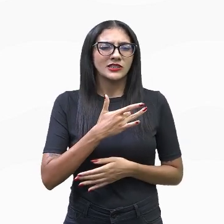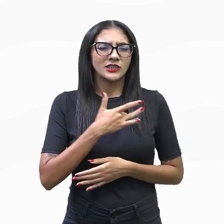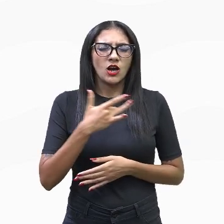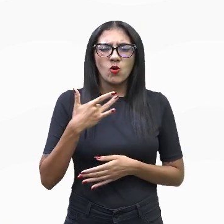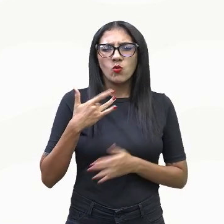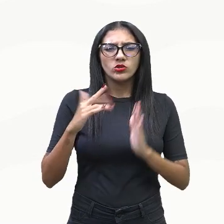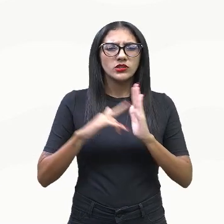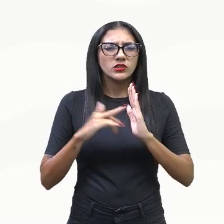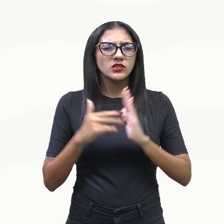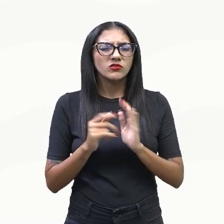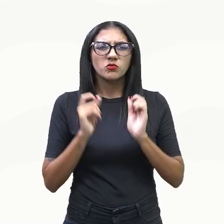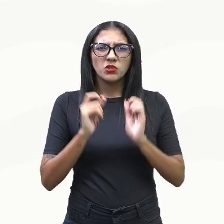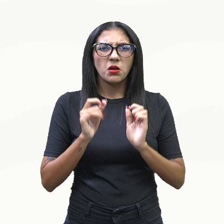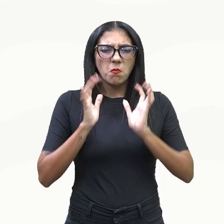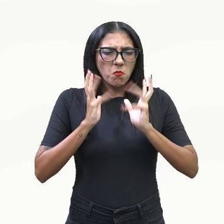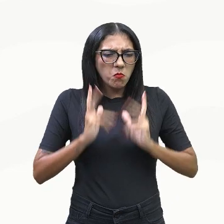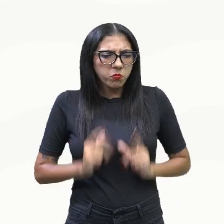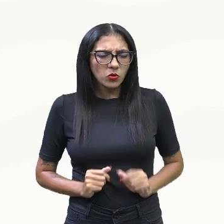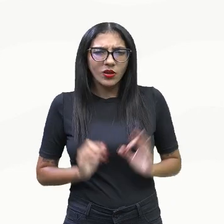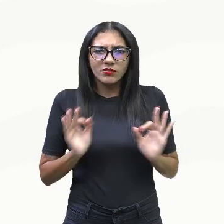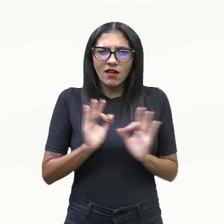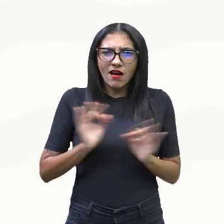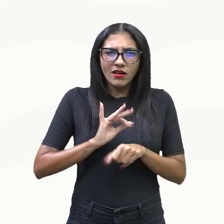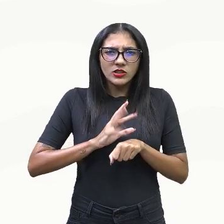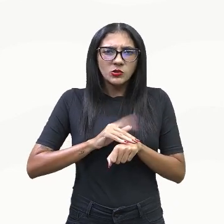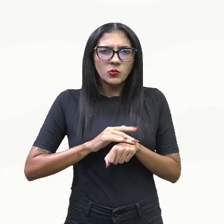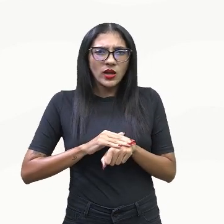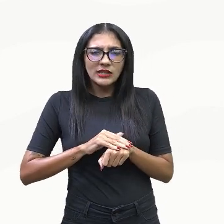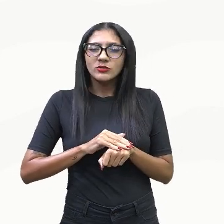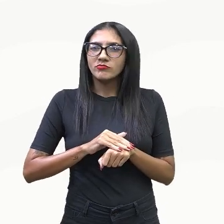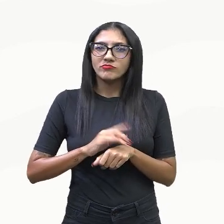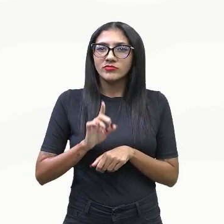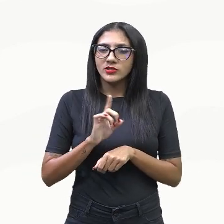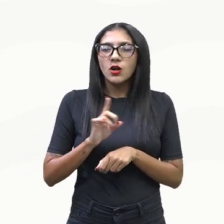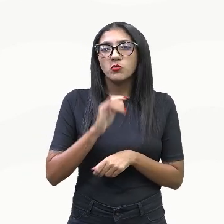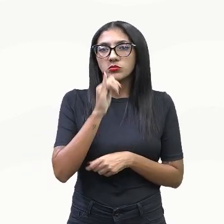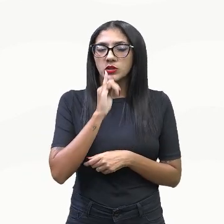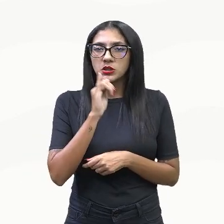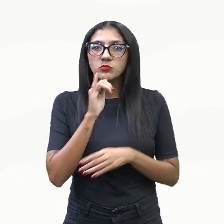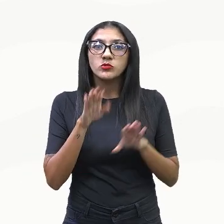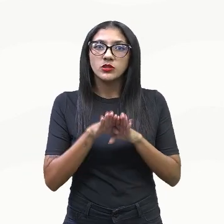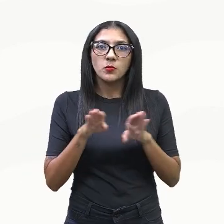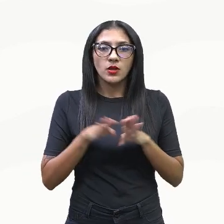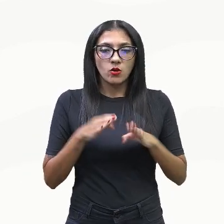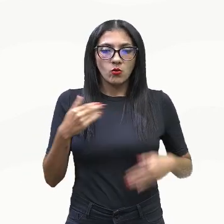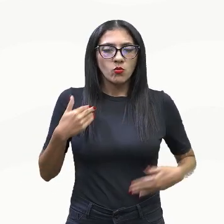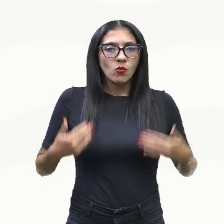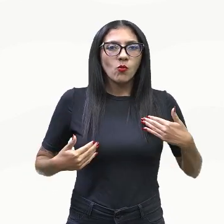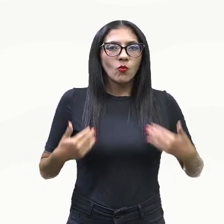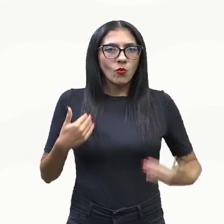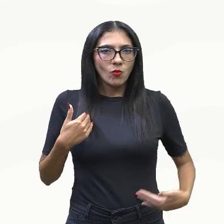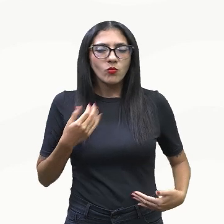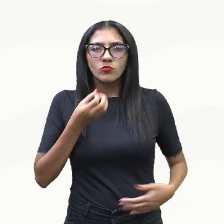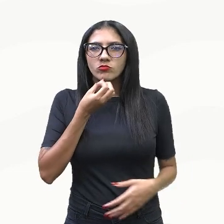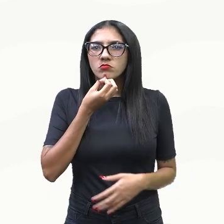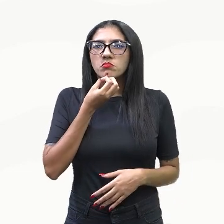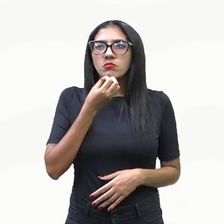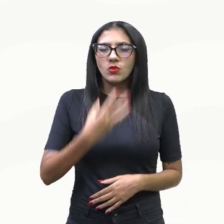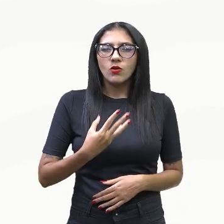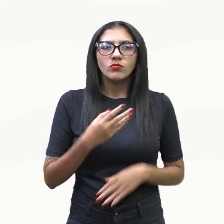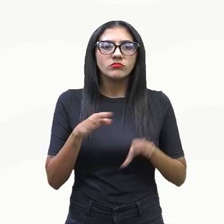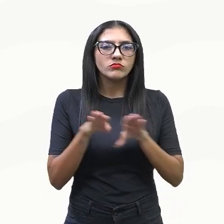de doença. Saúde é um estar bem no físico, no corpo, mas também